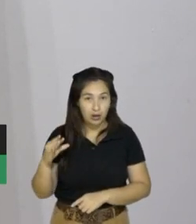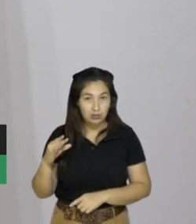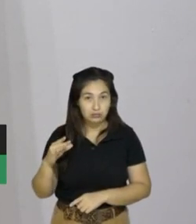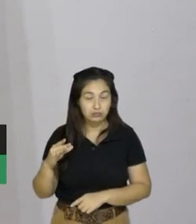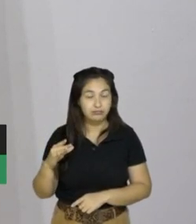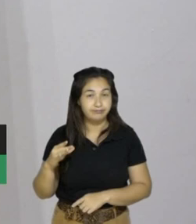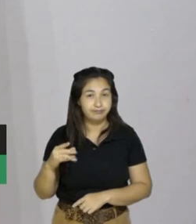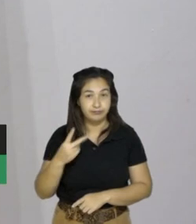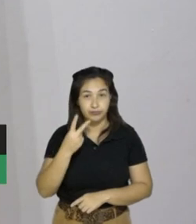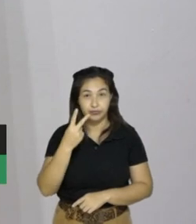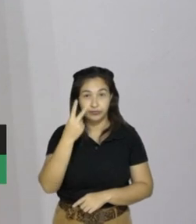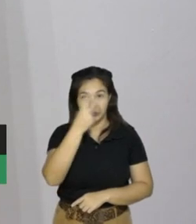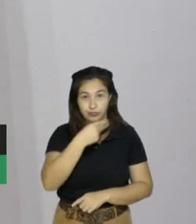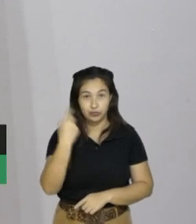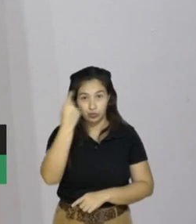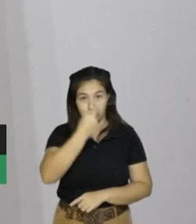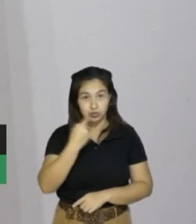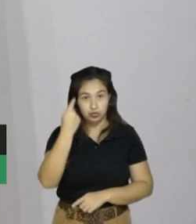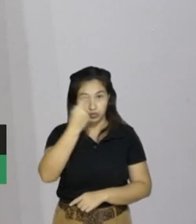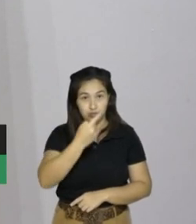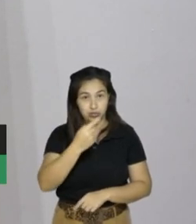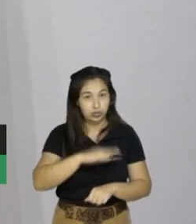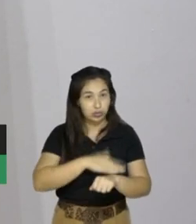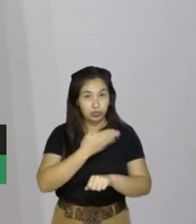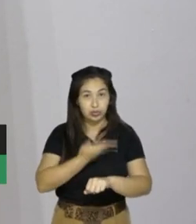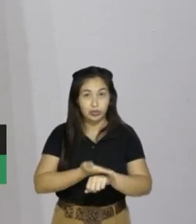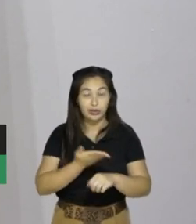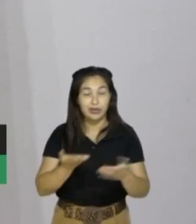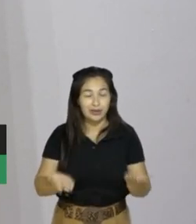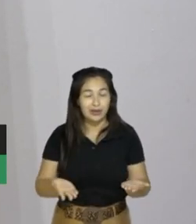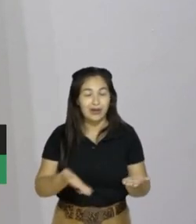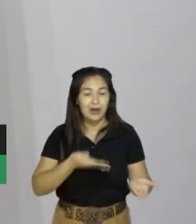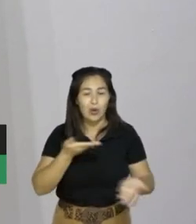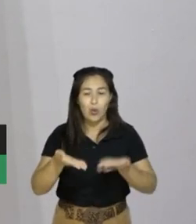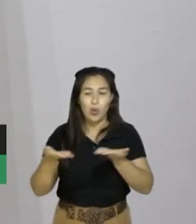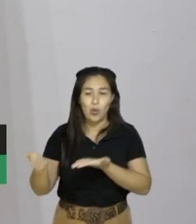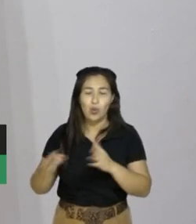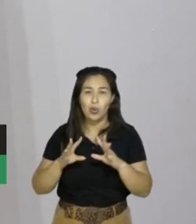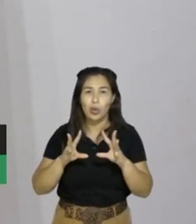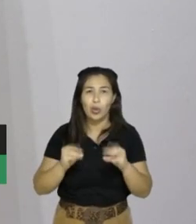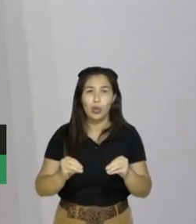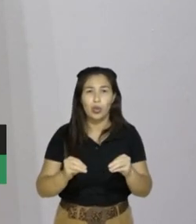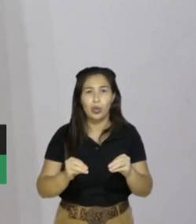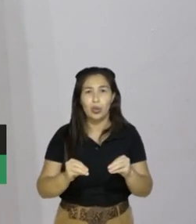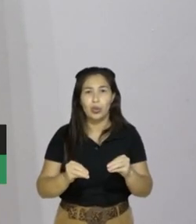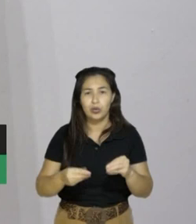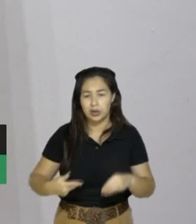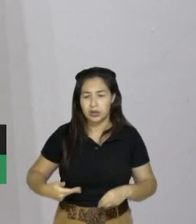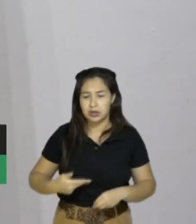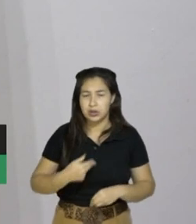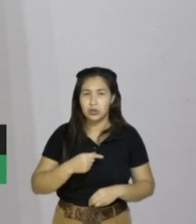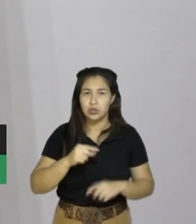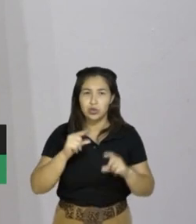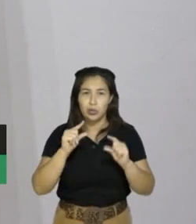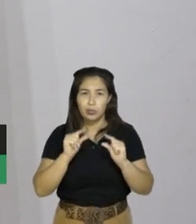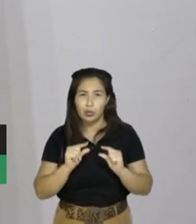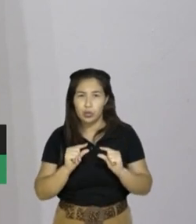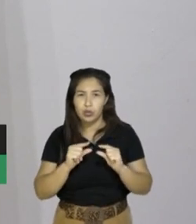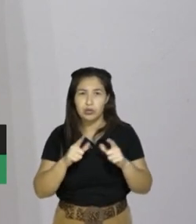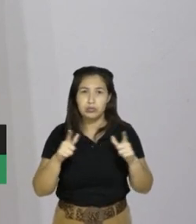resolve grande parte dos problemas das cirurgias de pequena e média complexidade